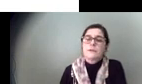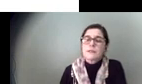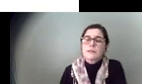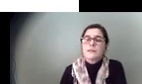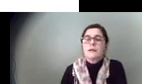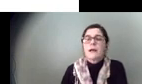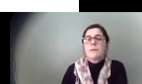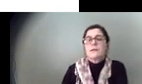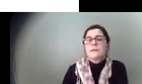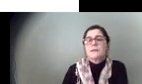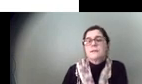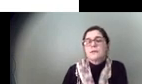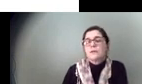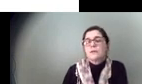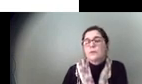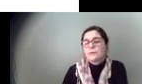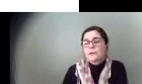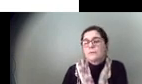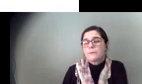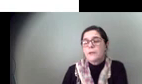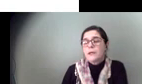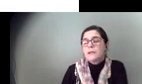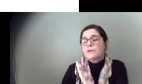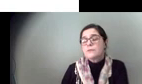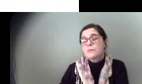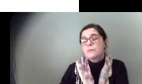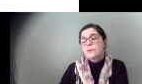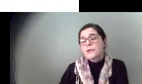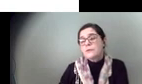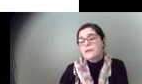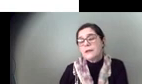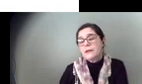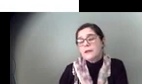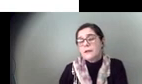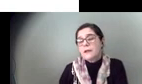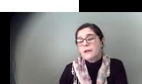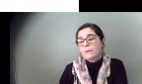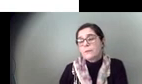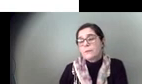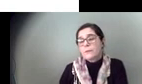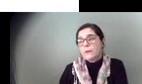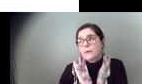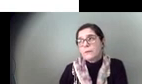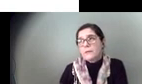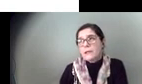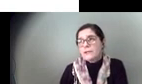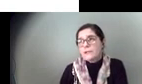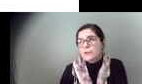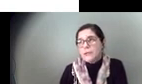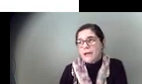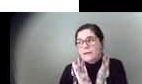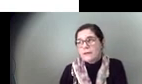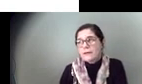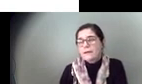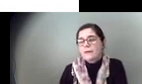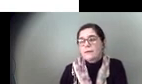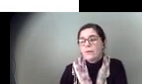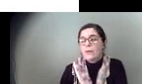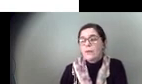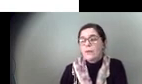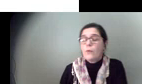aprender a fazer, aprender a ser e conviver. E aí nós podemos, né, ter esse olhar,